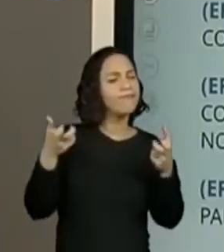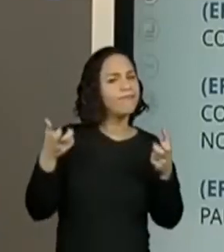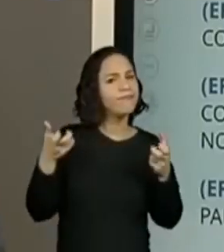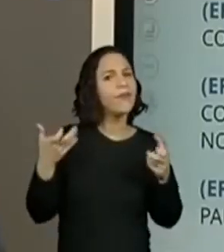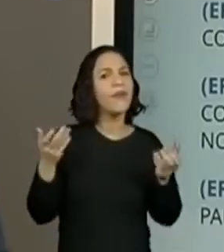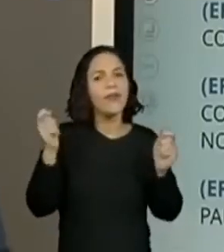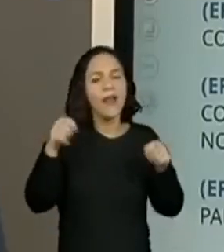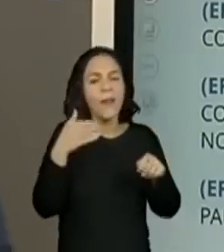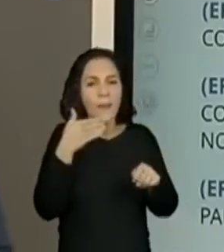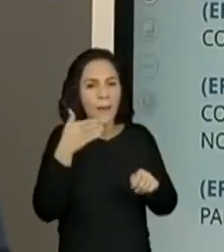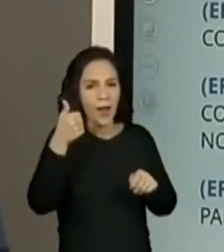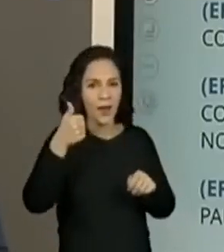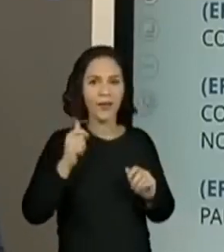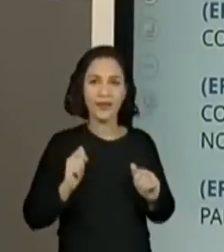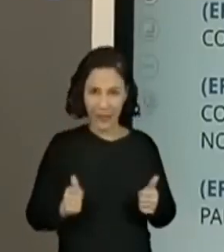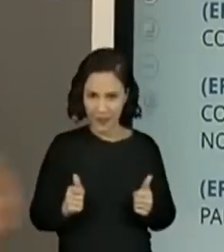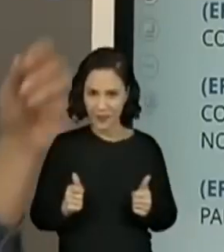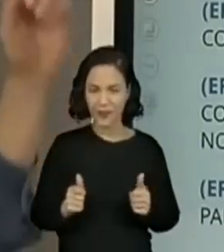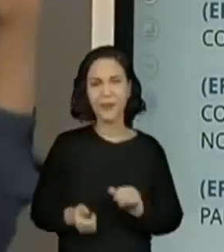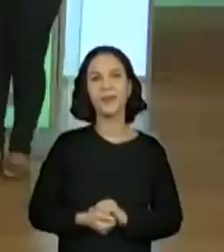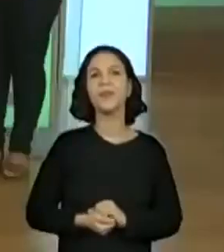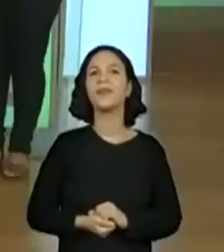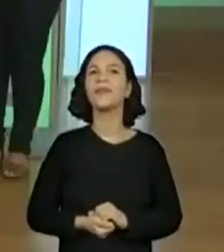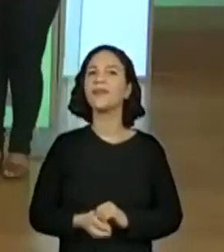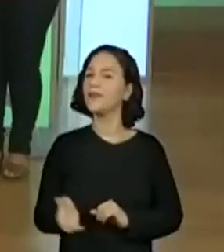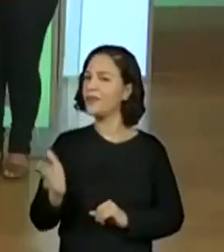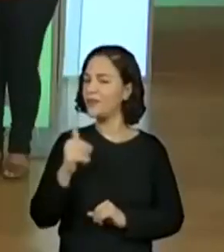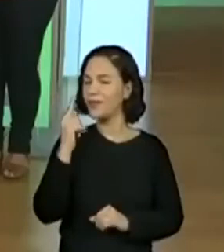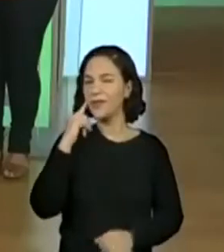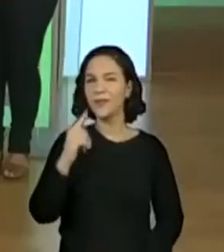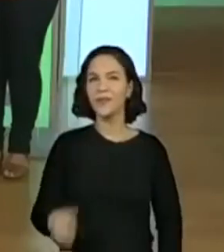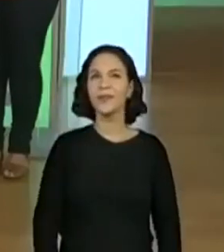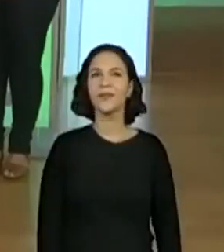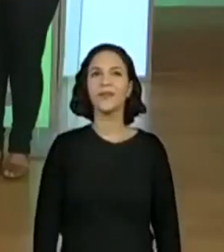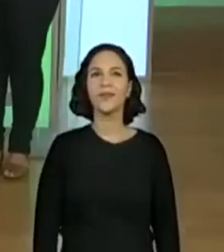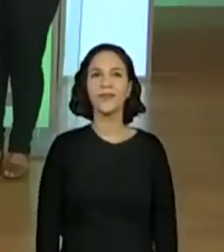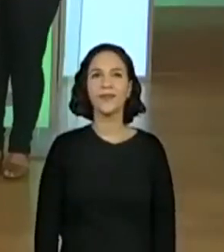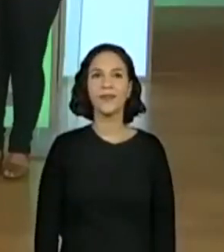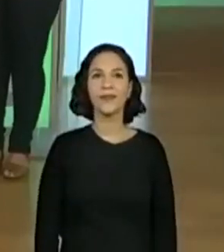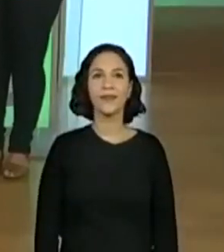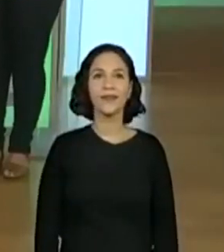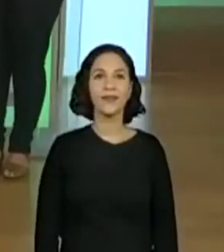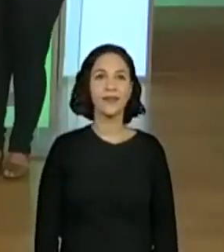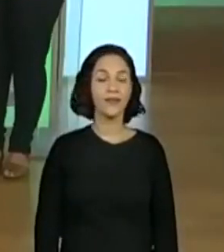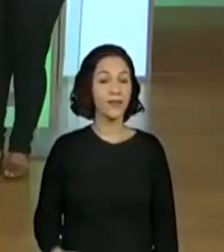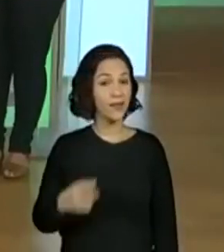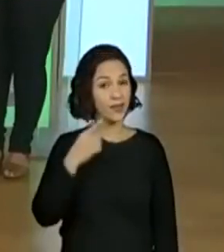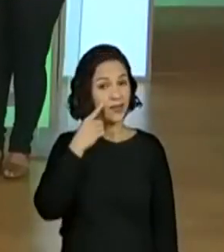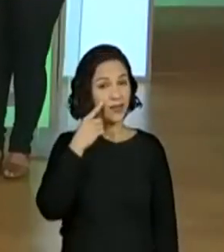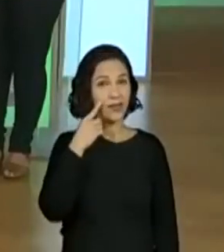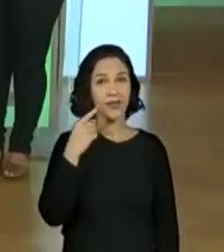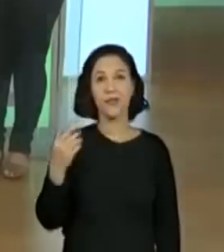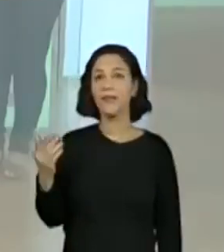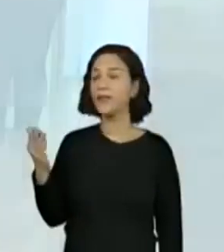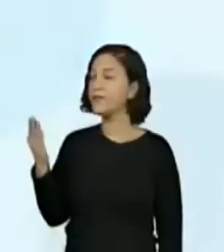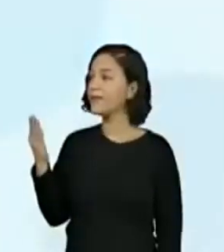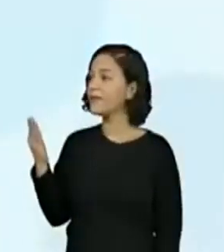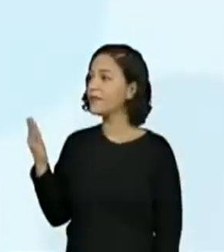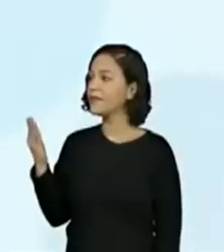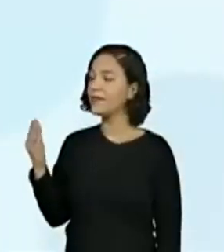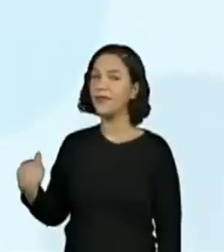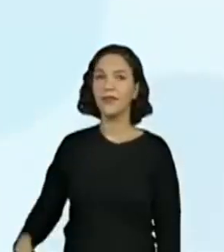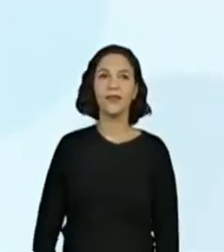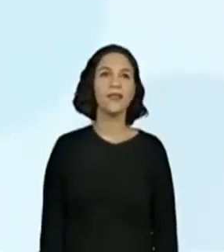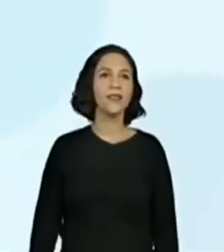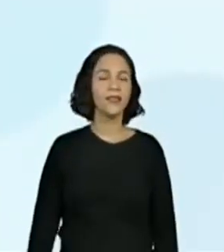pode melhorar essas escritas. Tudo bem? Vamos lá? Vamos lá? Então, ó, a primeira escrita aqui. Vou ler com